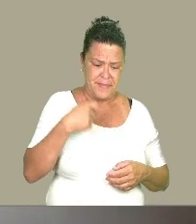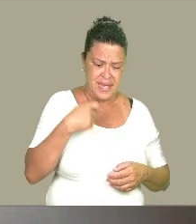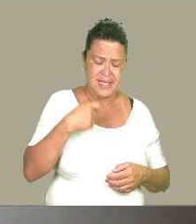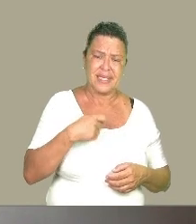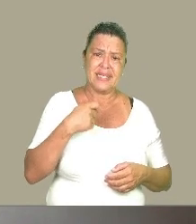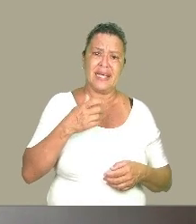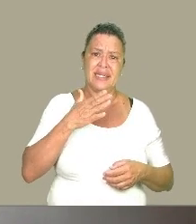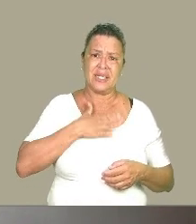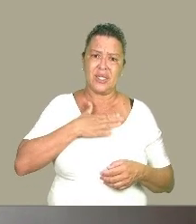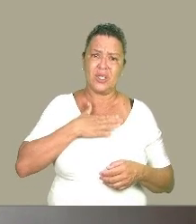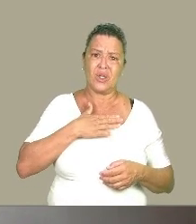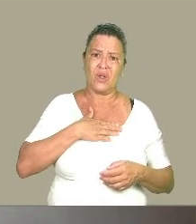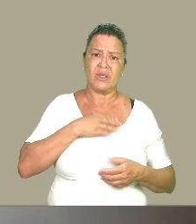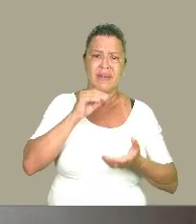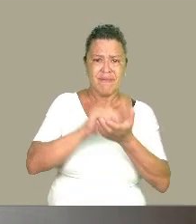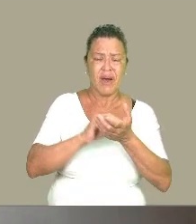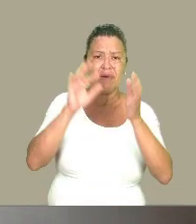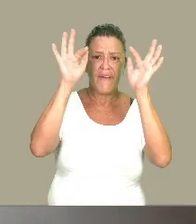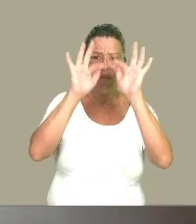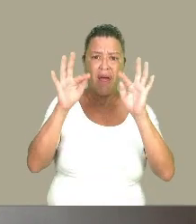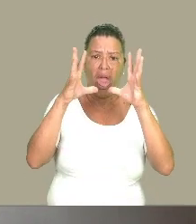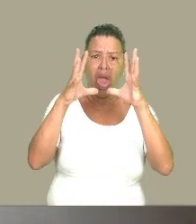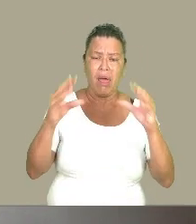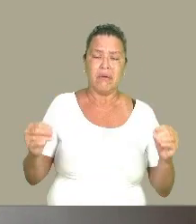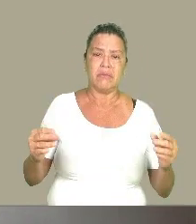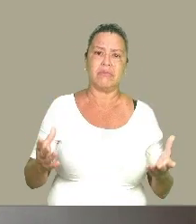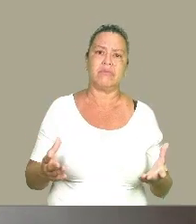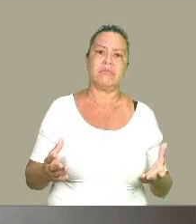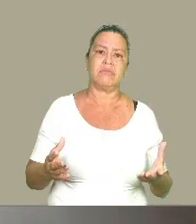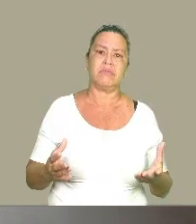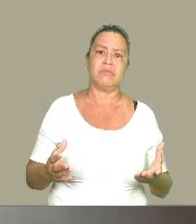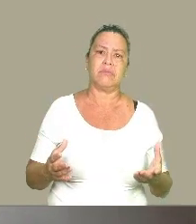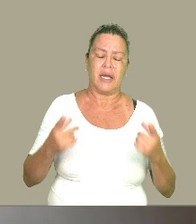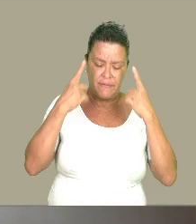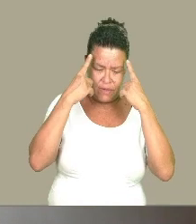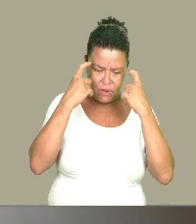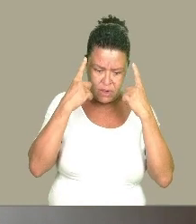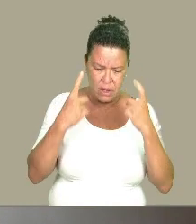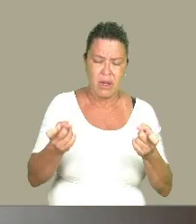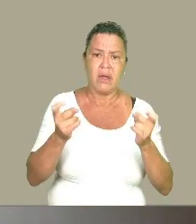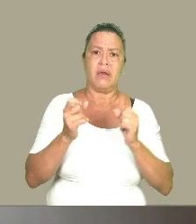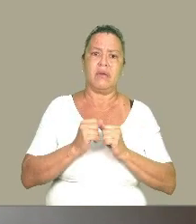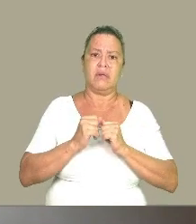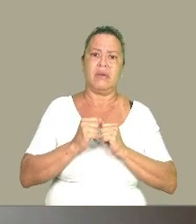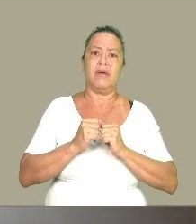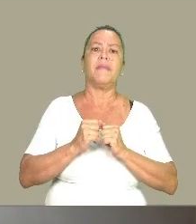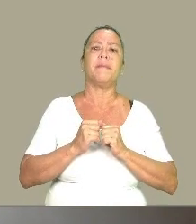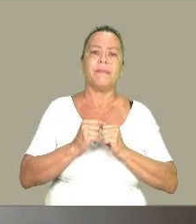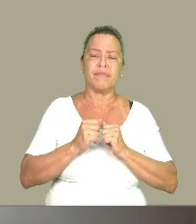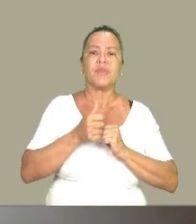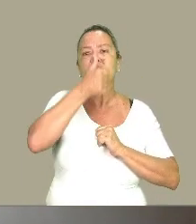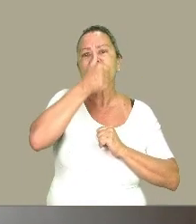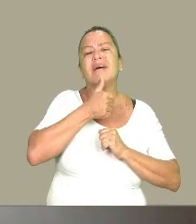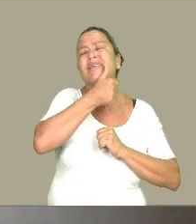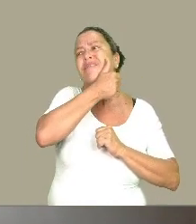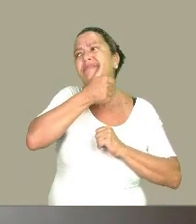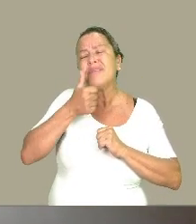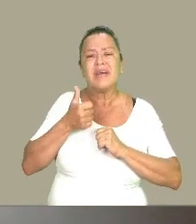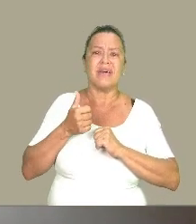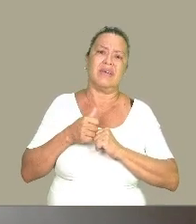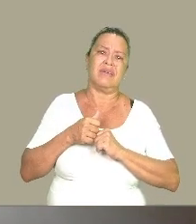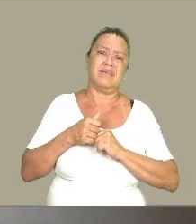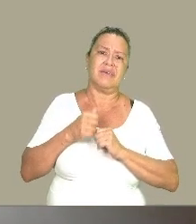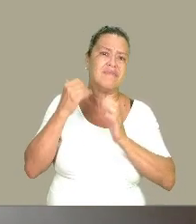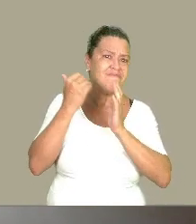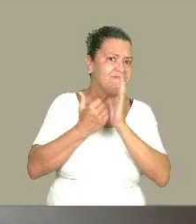com a nossa infelicidade, mesmo que com isso a gente tenha que arcar com a violência, né? Mesmo que seja um sacrifício